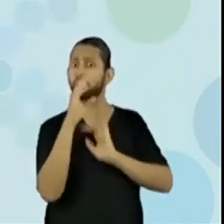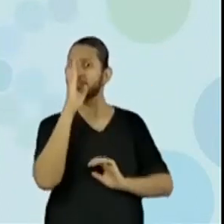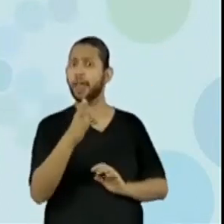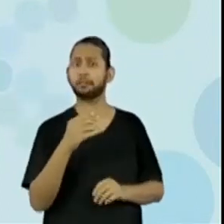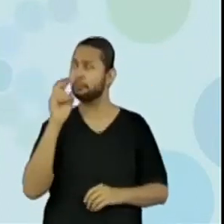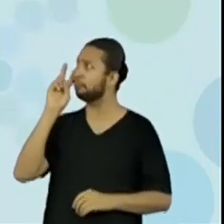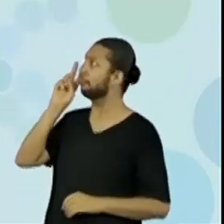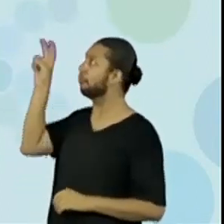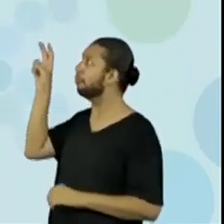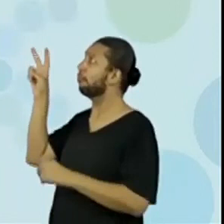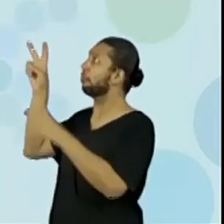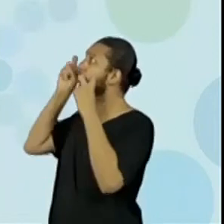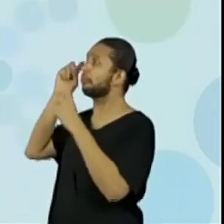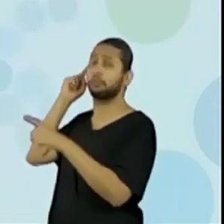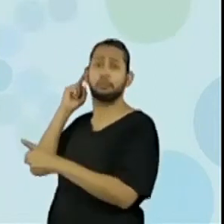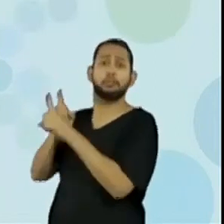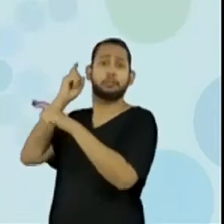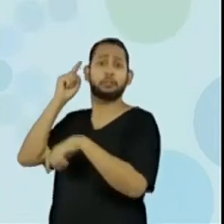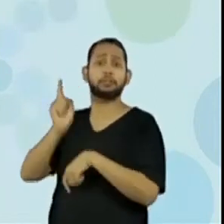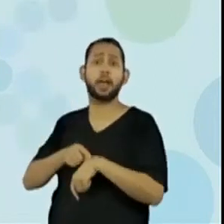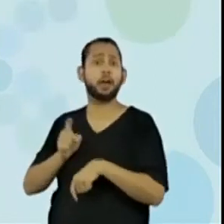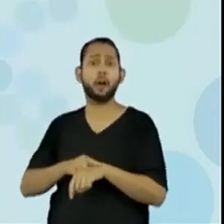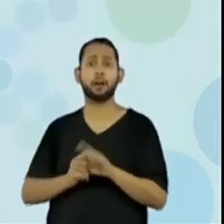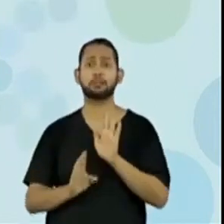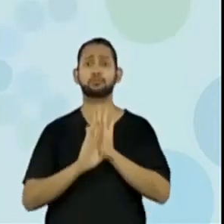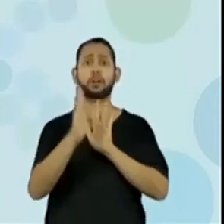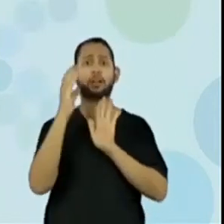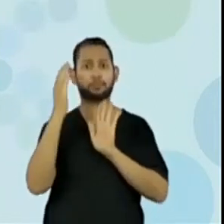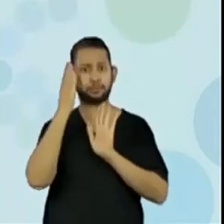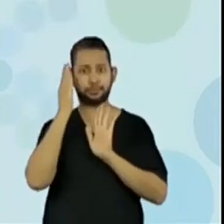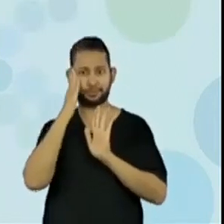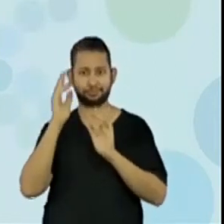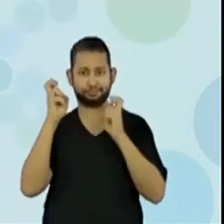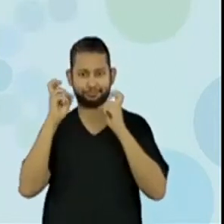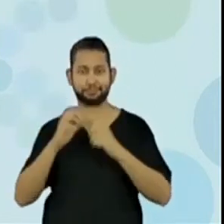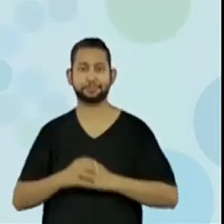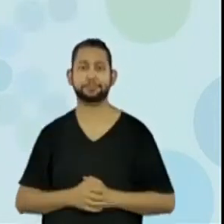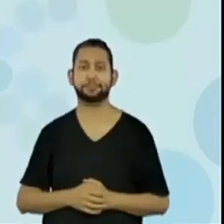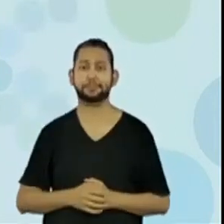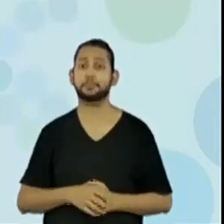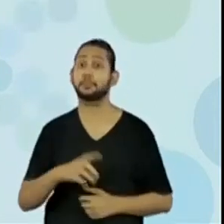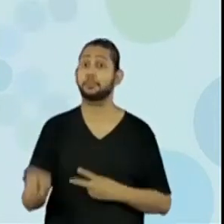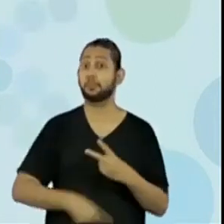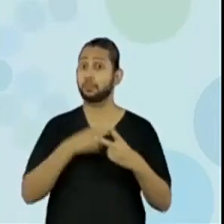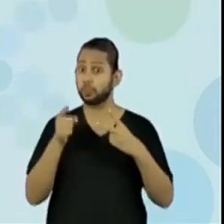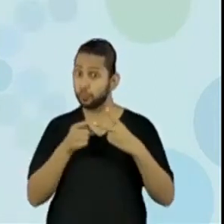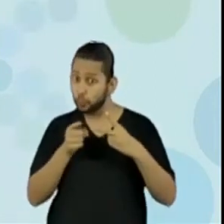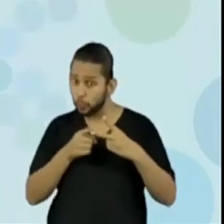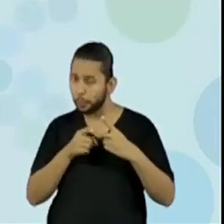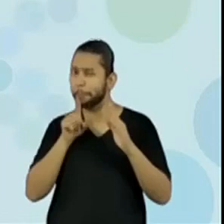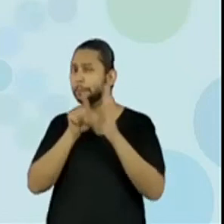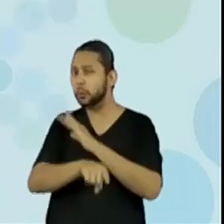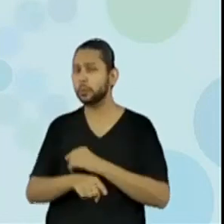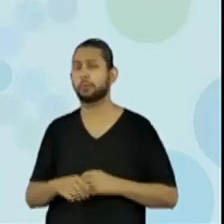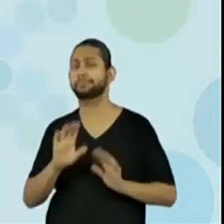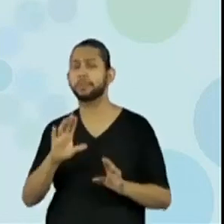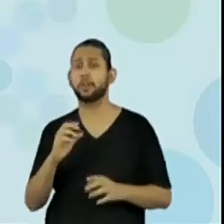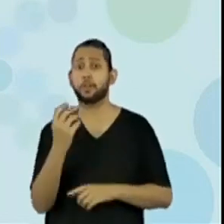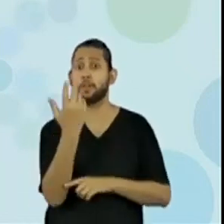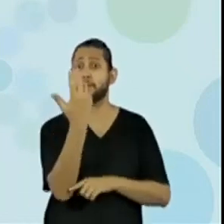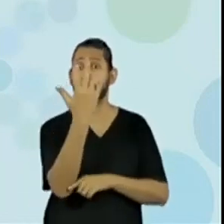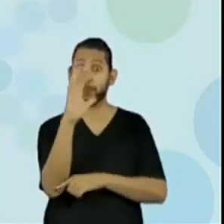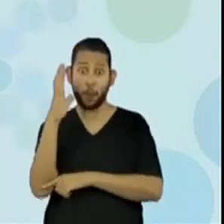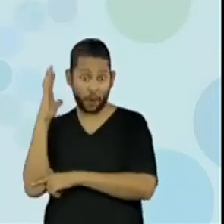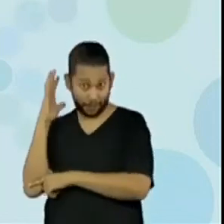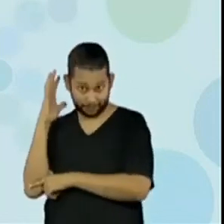clara. Eu consigo localizar lendo o texto novamente. Na questão 2, ele pergunta: as florestas